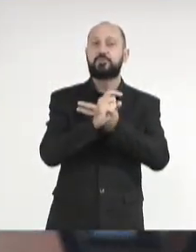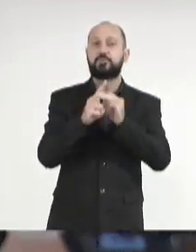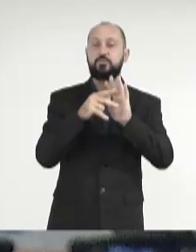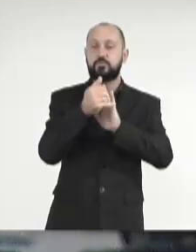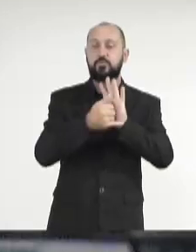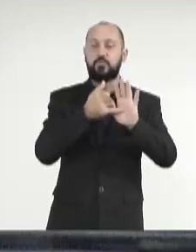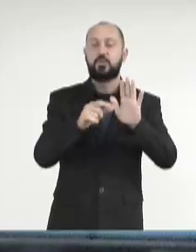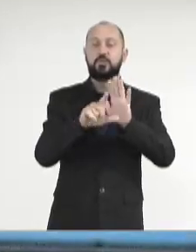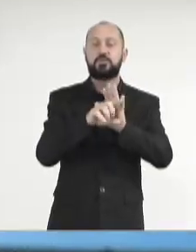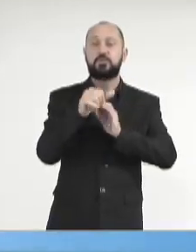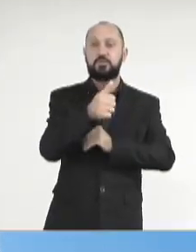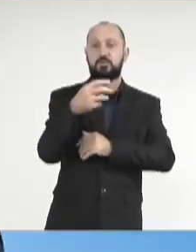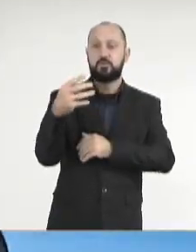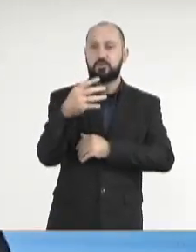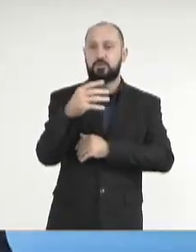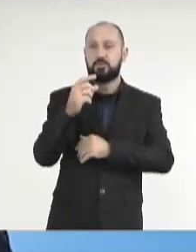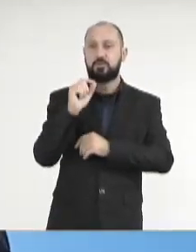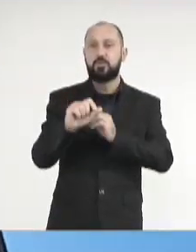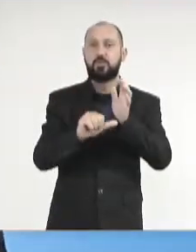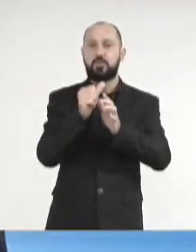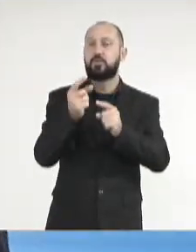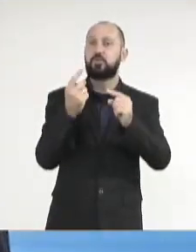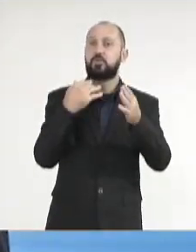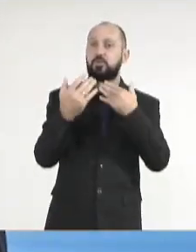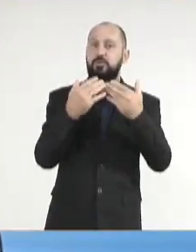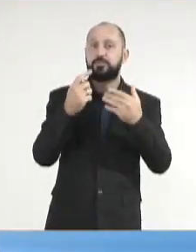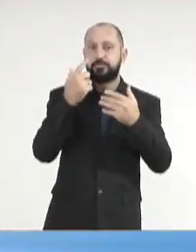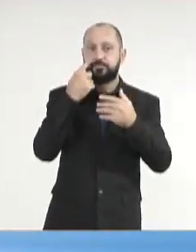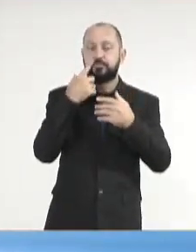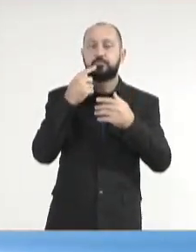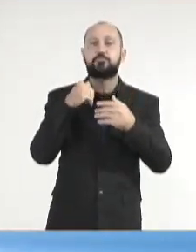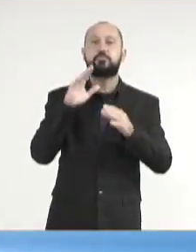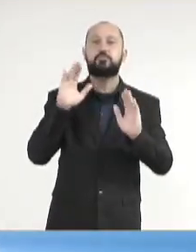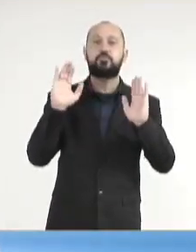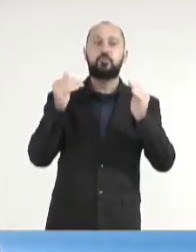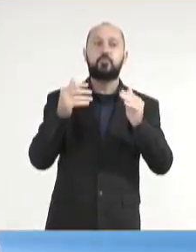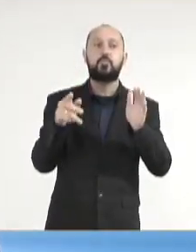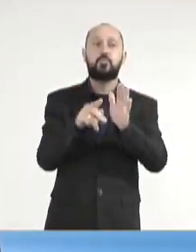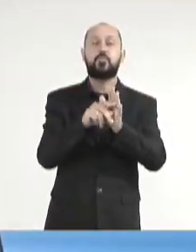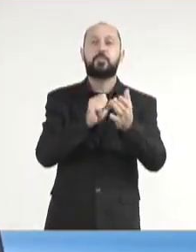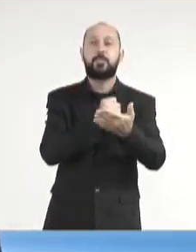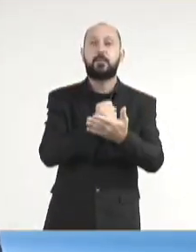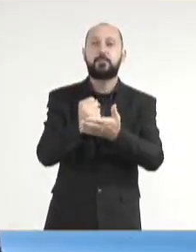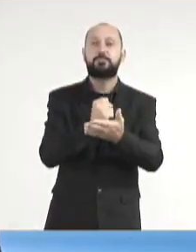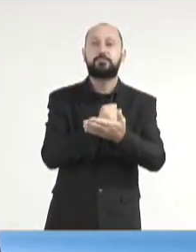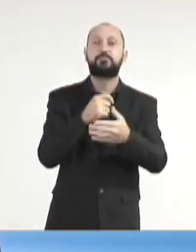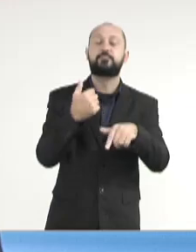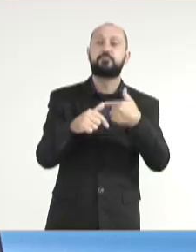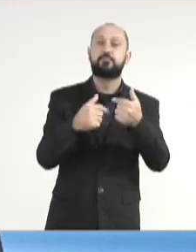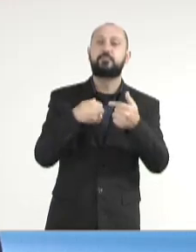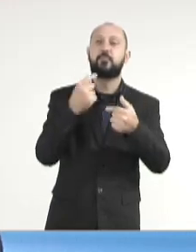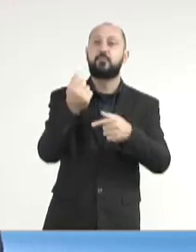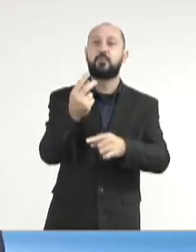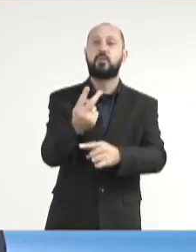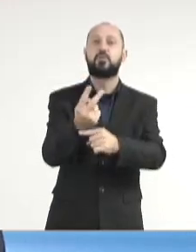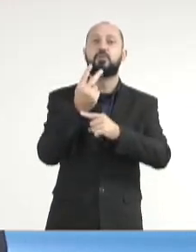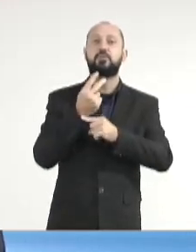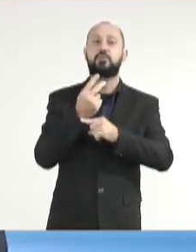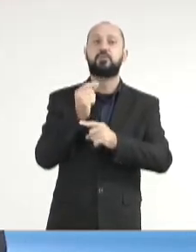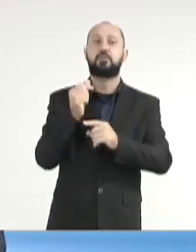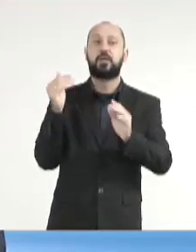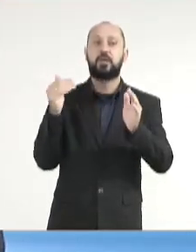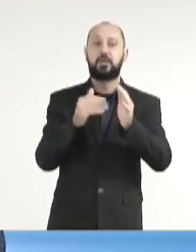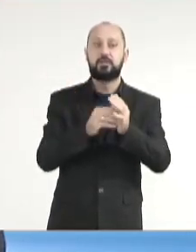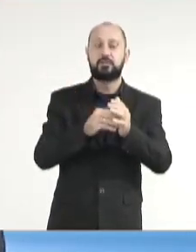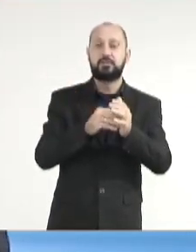número 144, em primeira discussão, que tem o objetivo principal aí de contratação de operação de crédito até no valor de